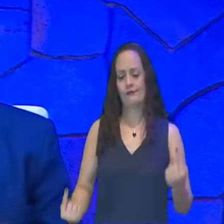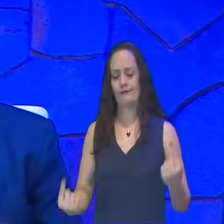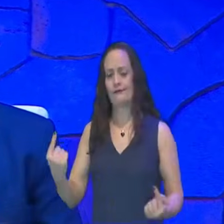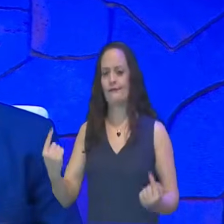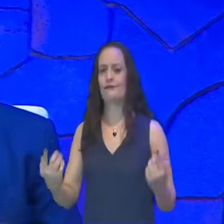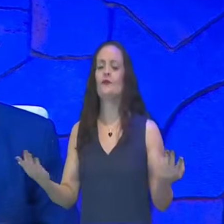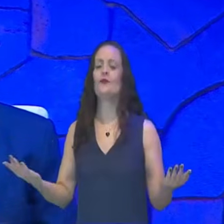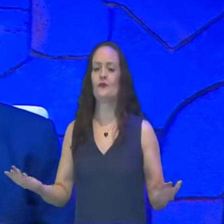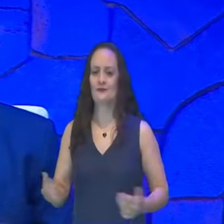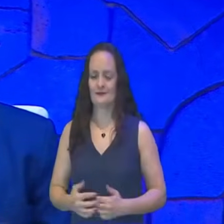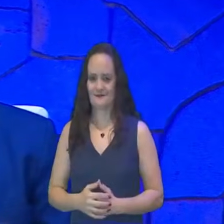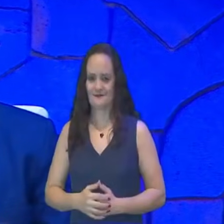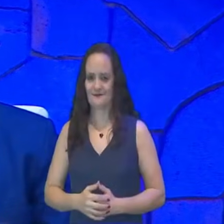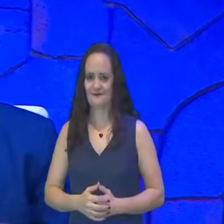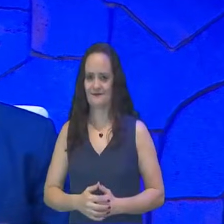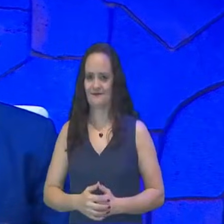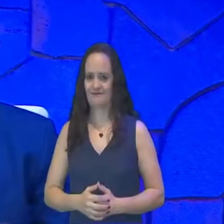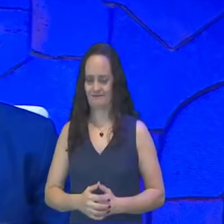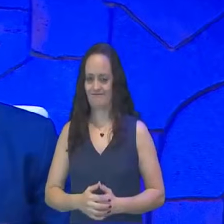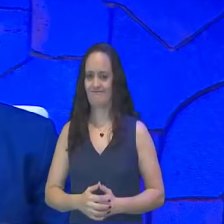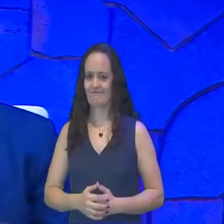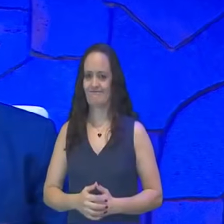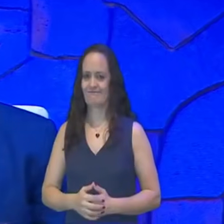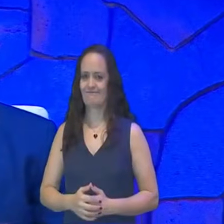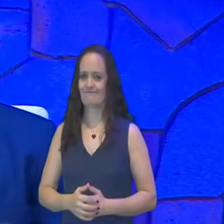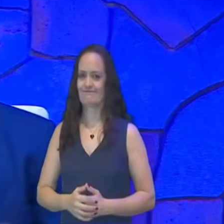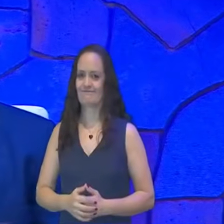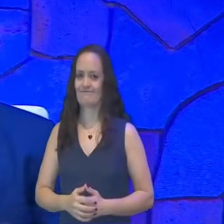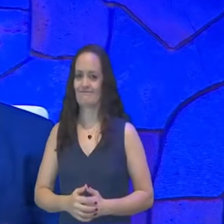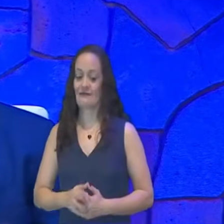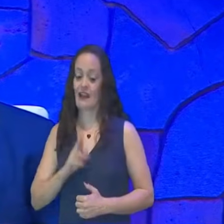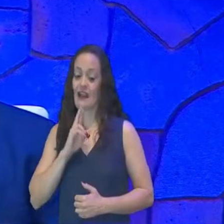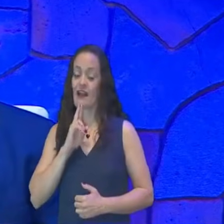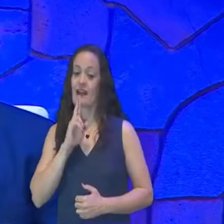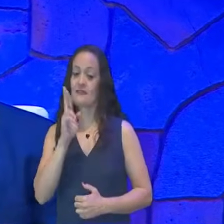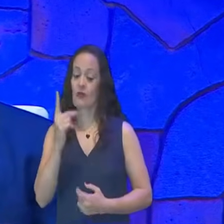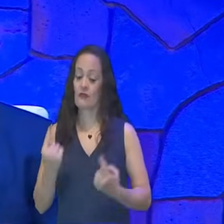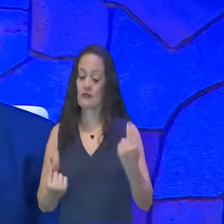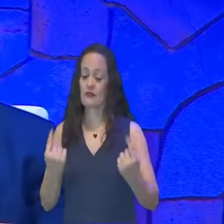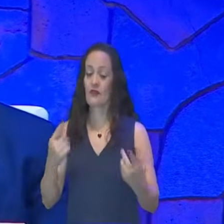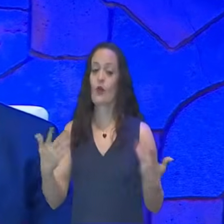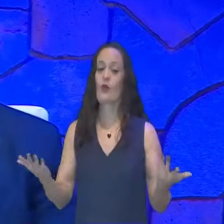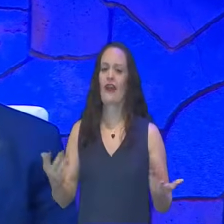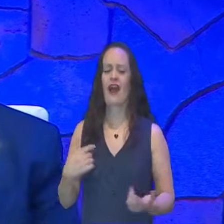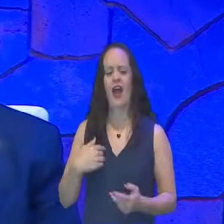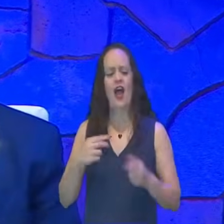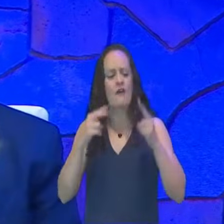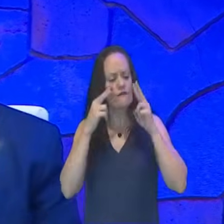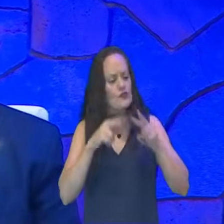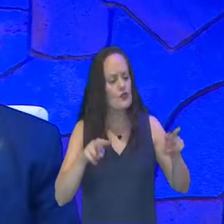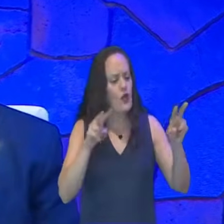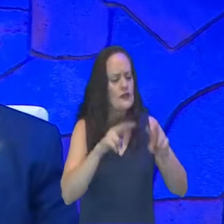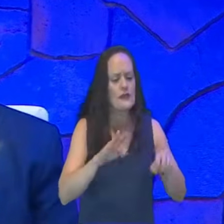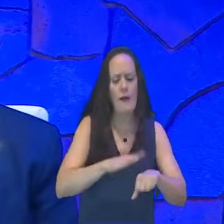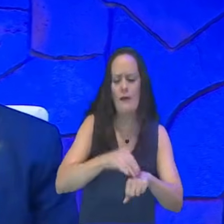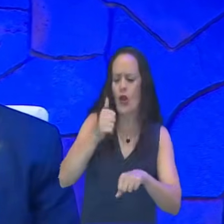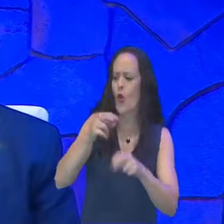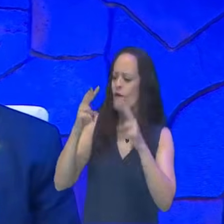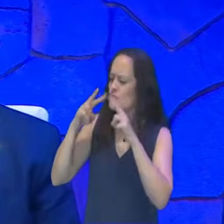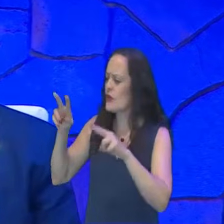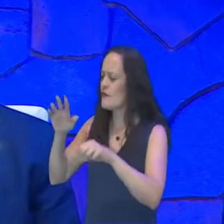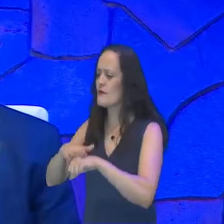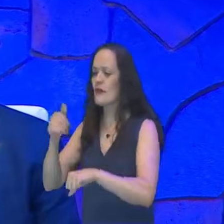Portanto, a resposta a esse confronto não é apenas tentar ver melhor ou tentar fazer